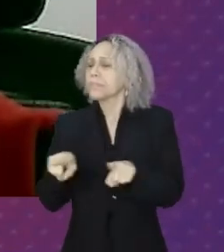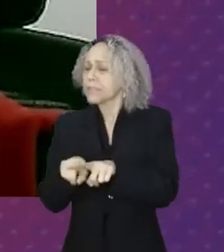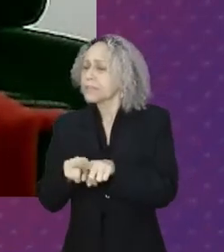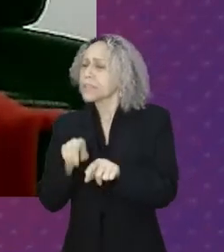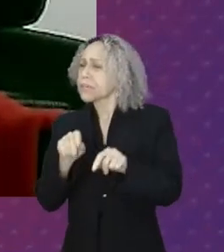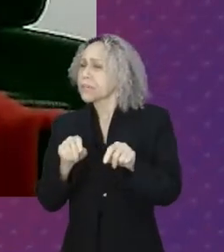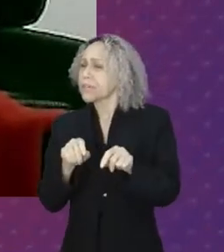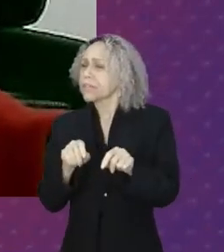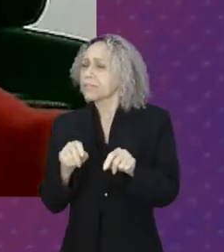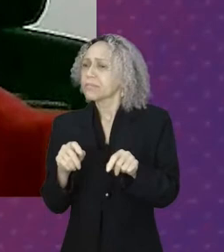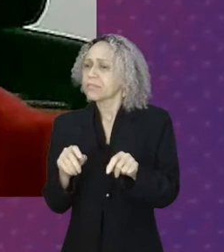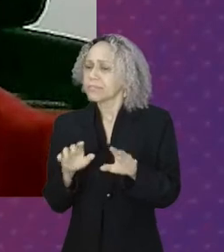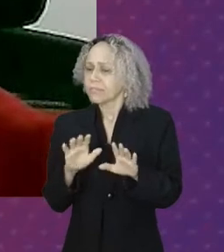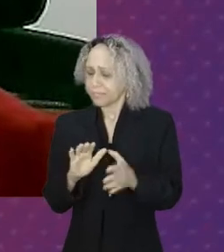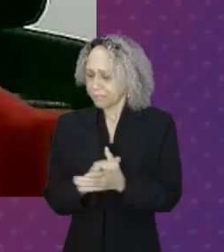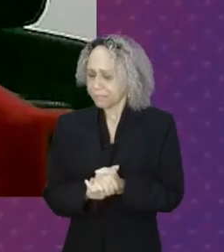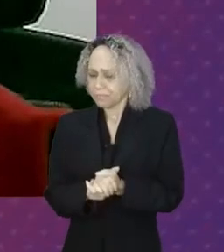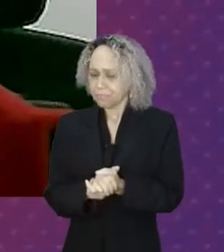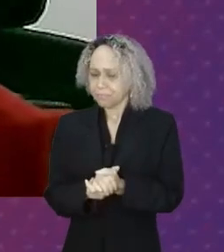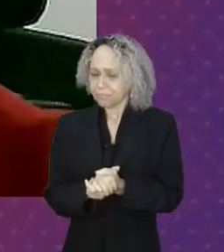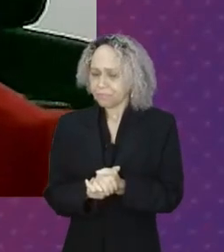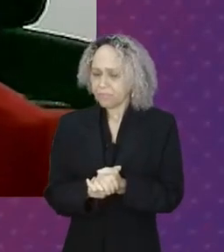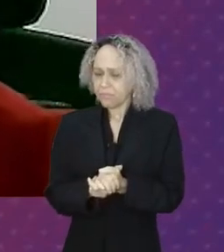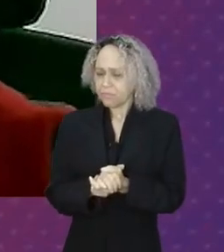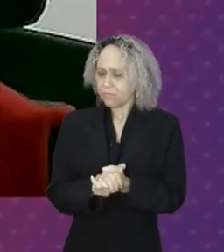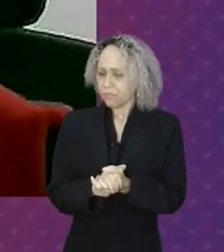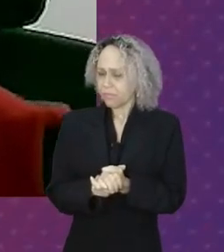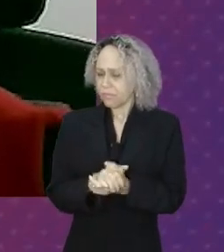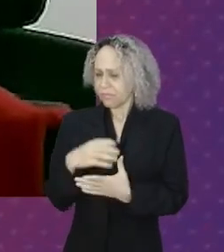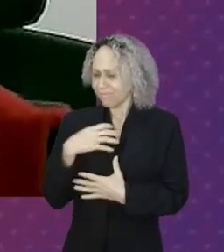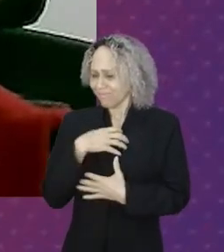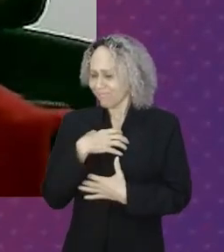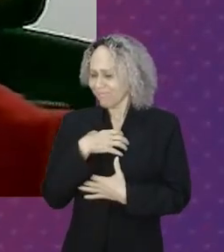aqueles atos, aqueles comportamentos de